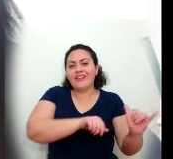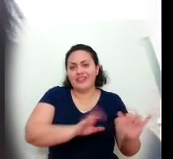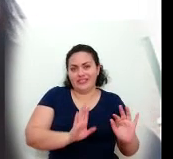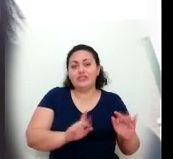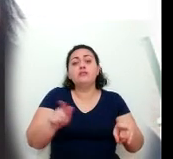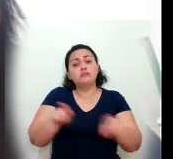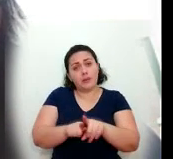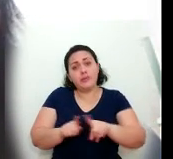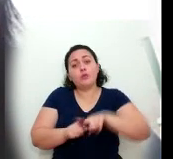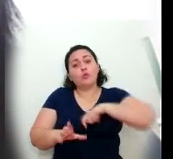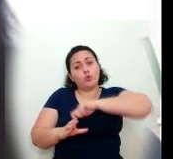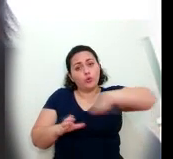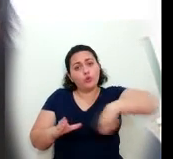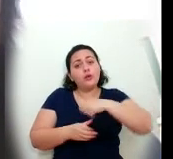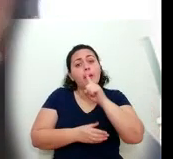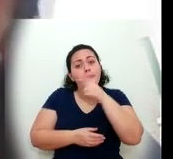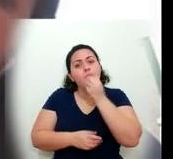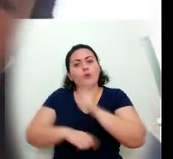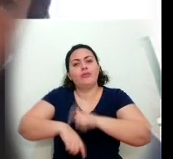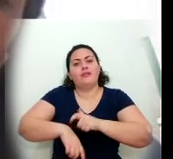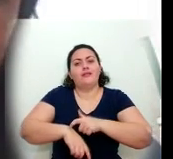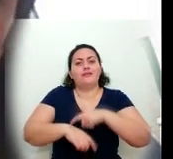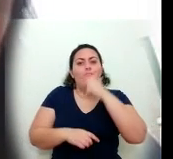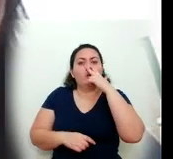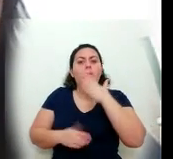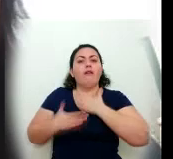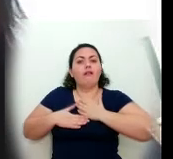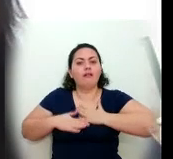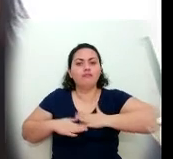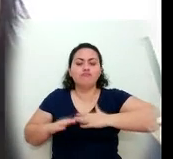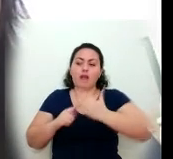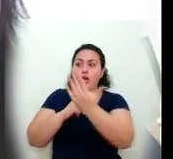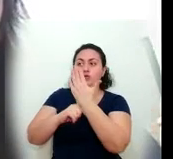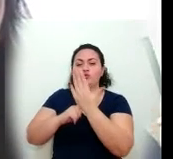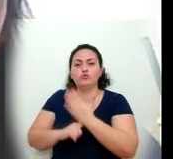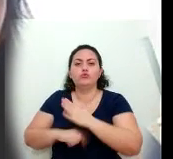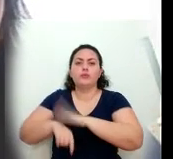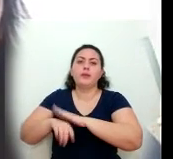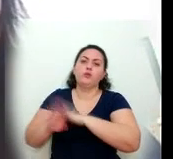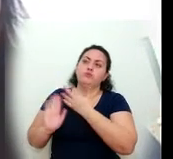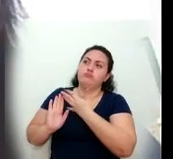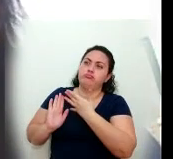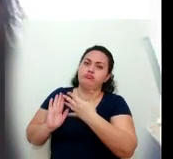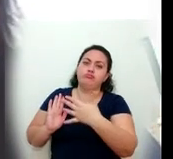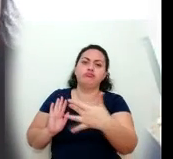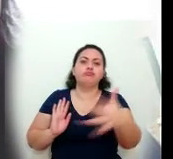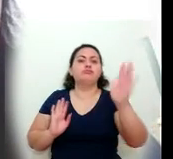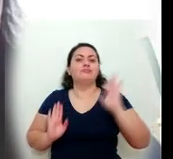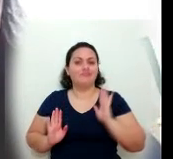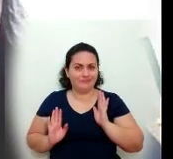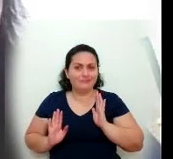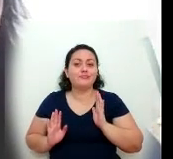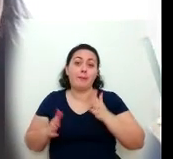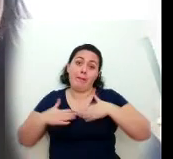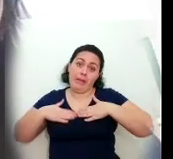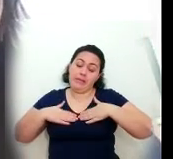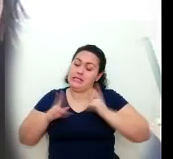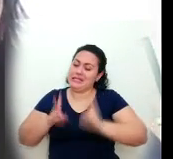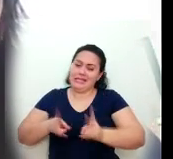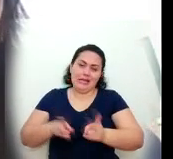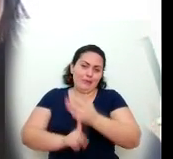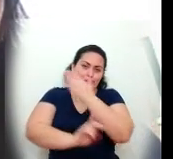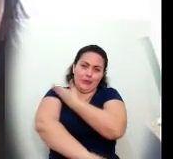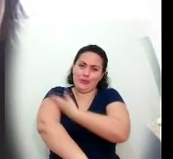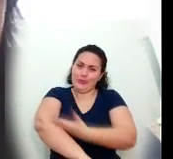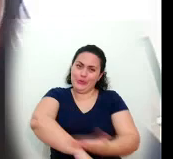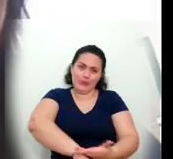utilizado, né, eu acho que pode ser uma ótima forma de passar o tempo, né, e de nos ajudar a enfrentar esse período, assim, né, pelo